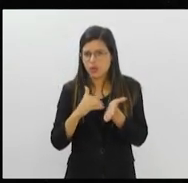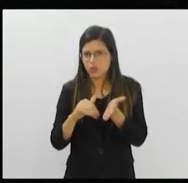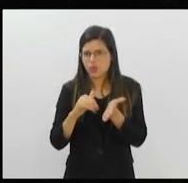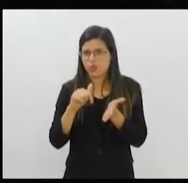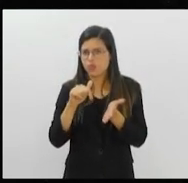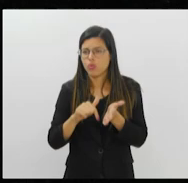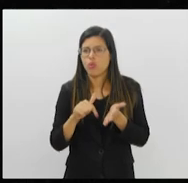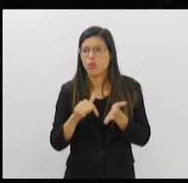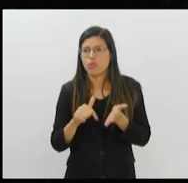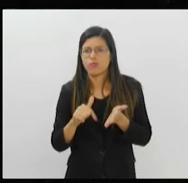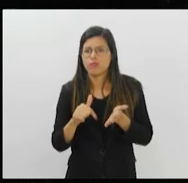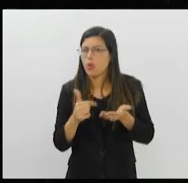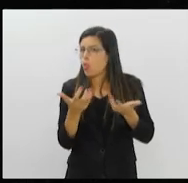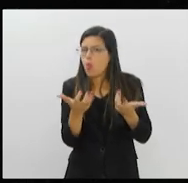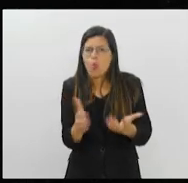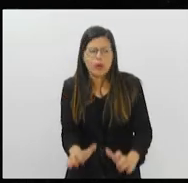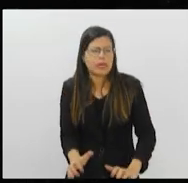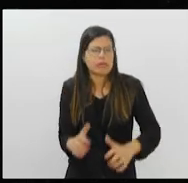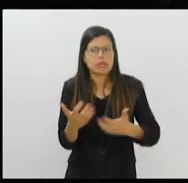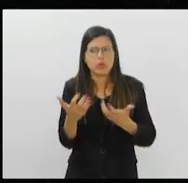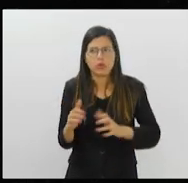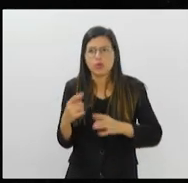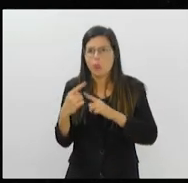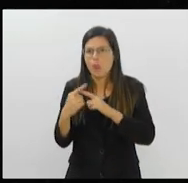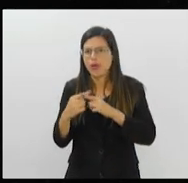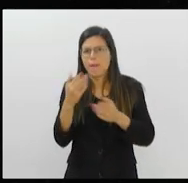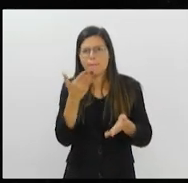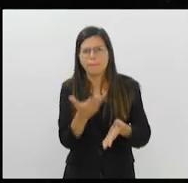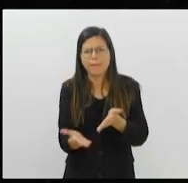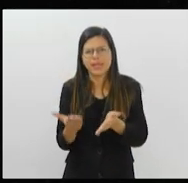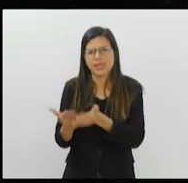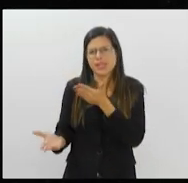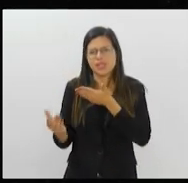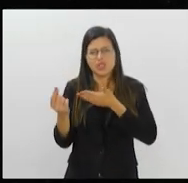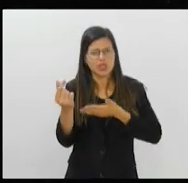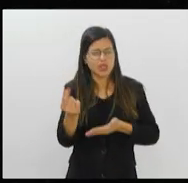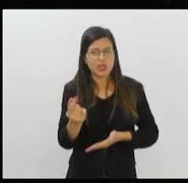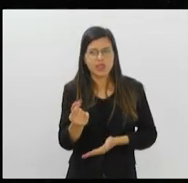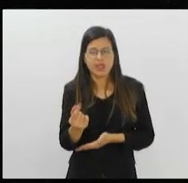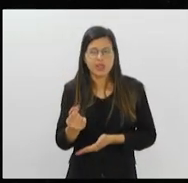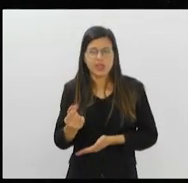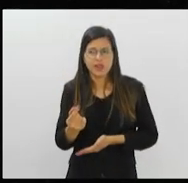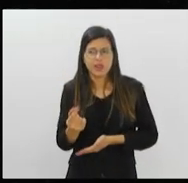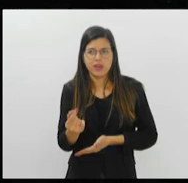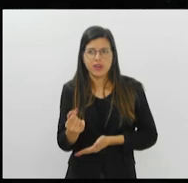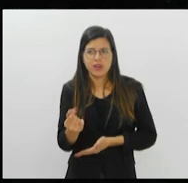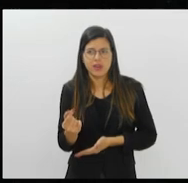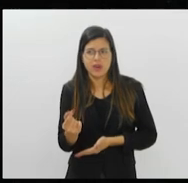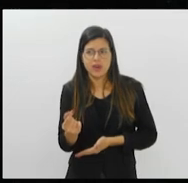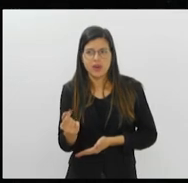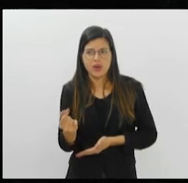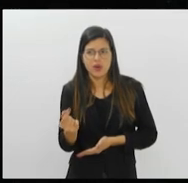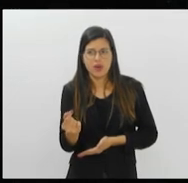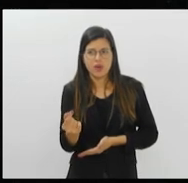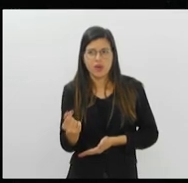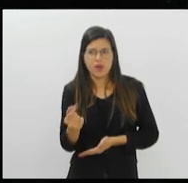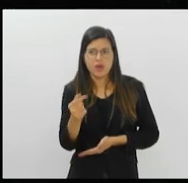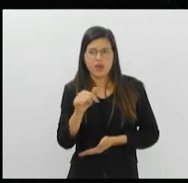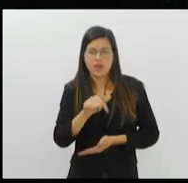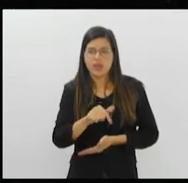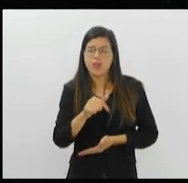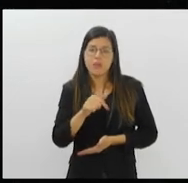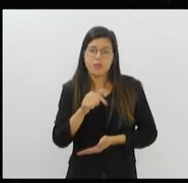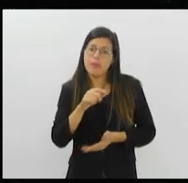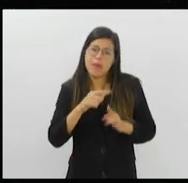insistia em não aceitar, porque ia perder recurso, e eu dizia que ia ganhar na área da saúde,